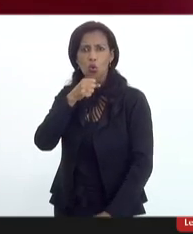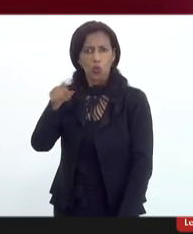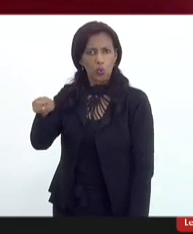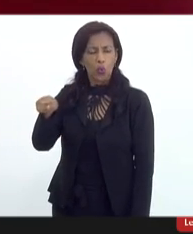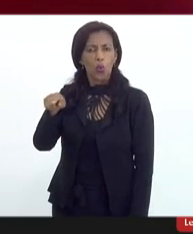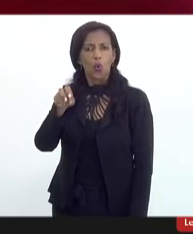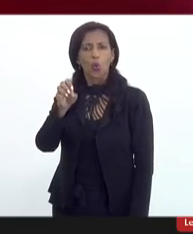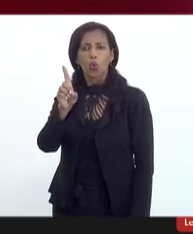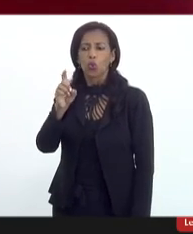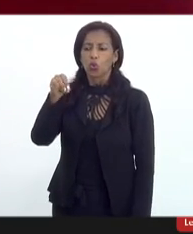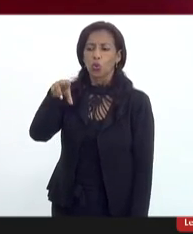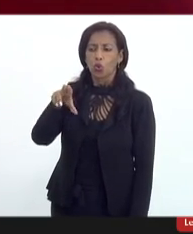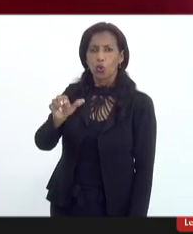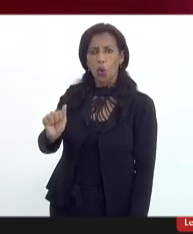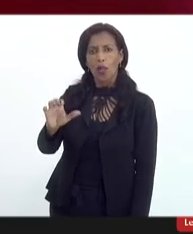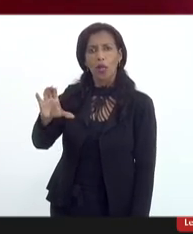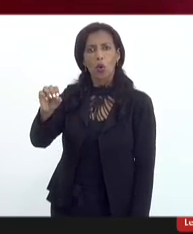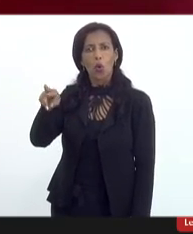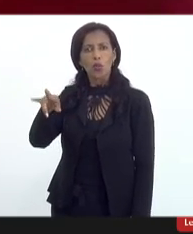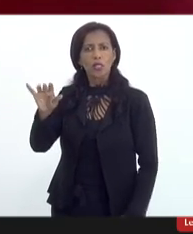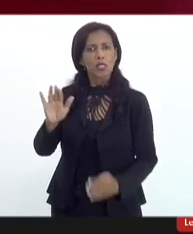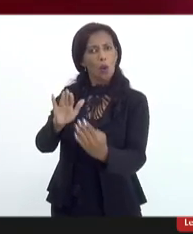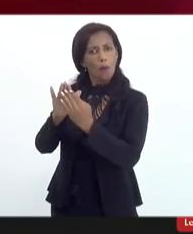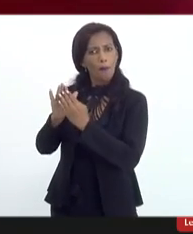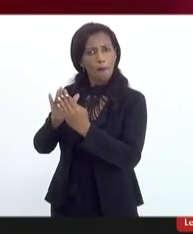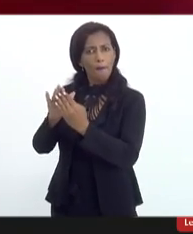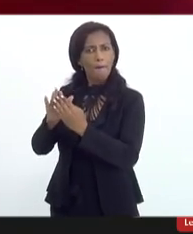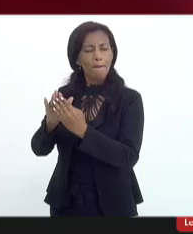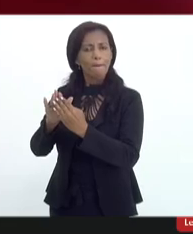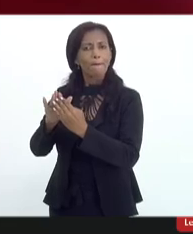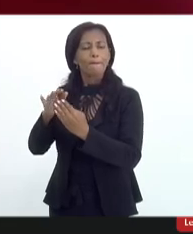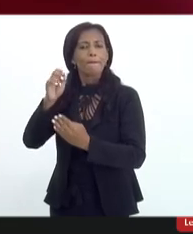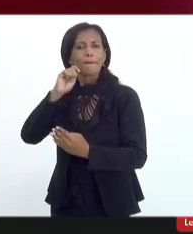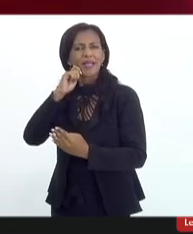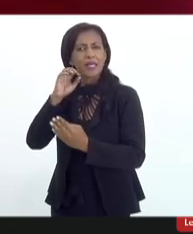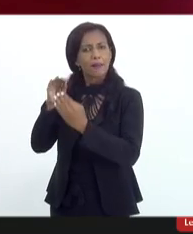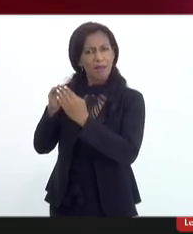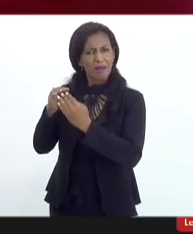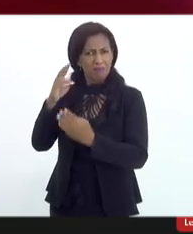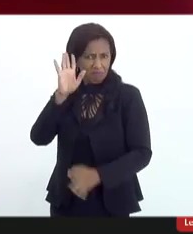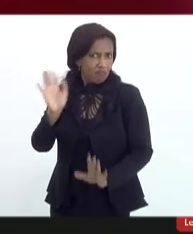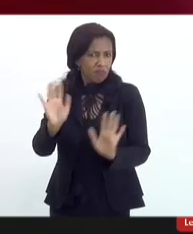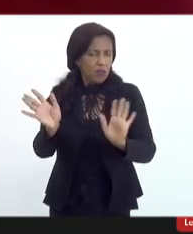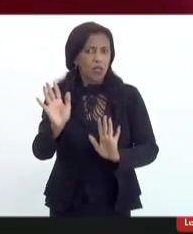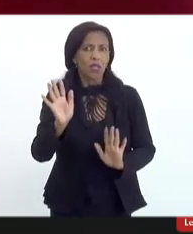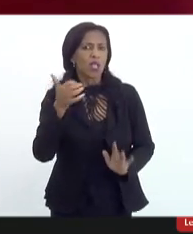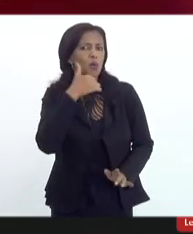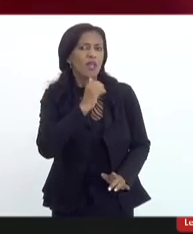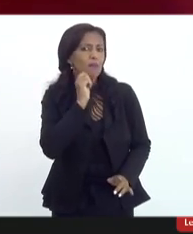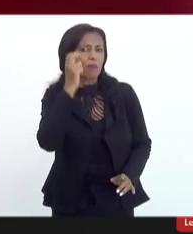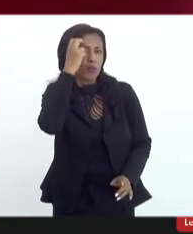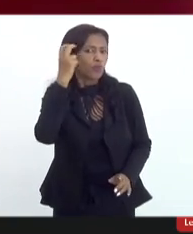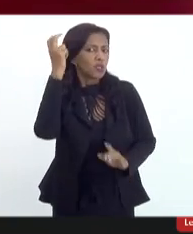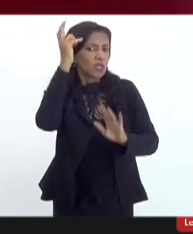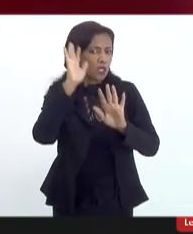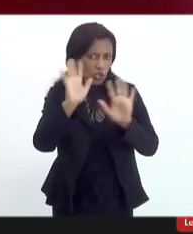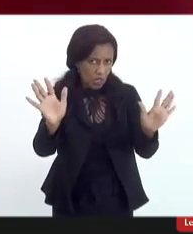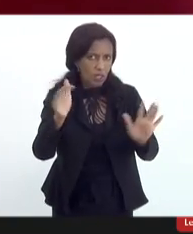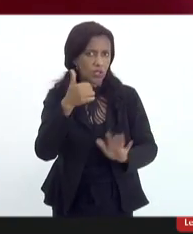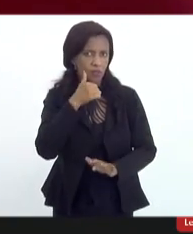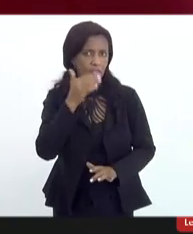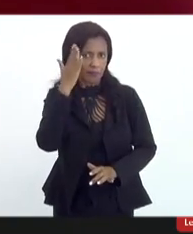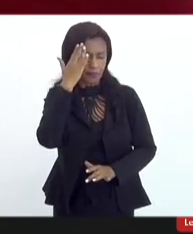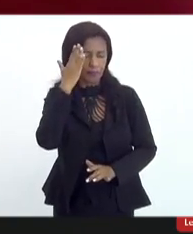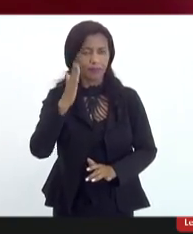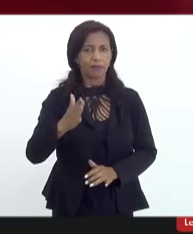que era a vizinha do nosso pai na padaria. Mas a sabedoria, não que minha mãe não fosse uma pessoa sábia, claro que não,